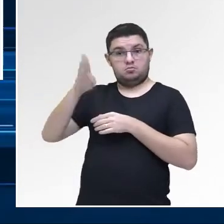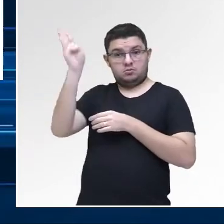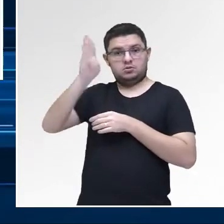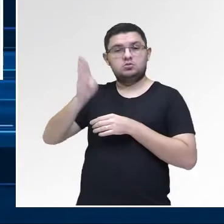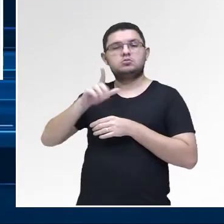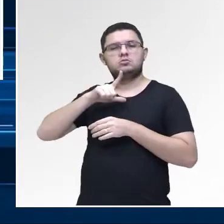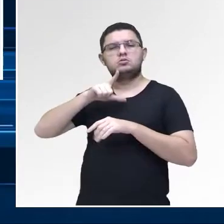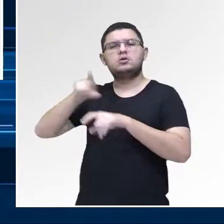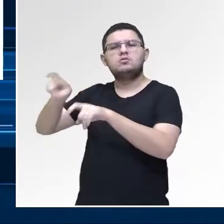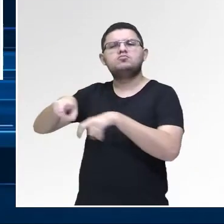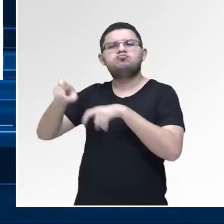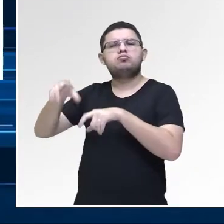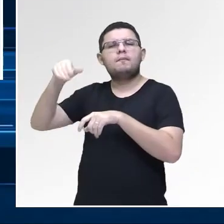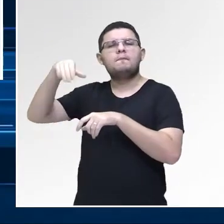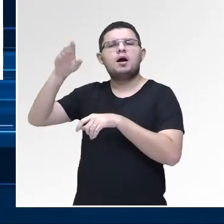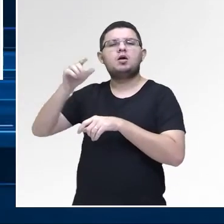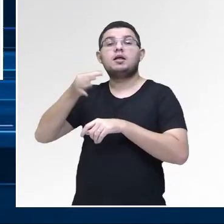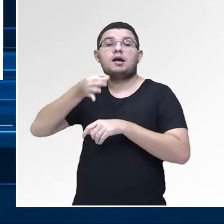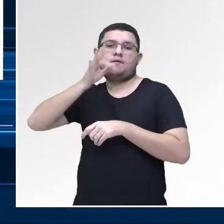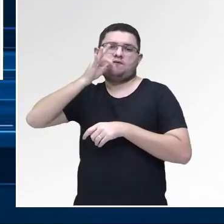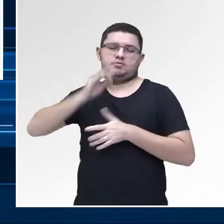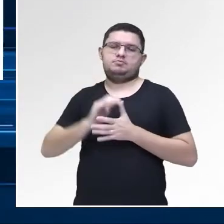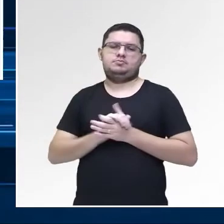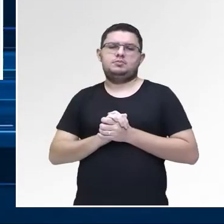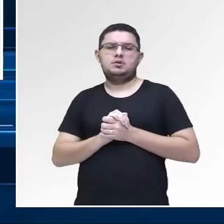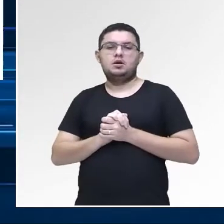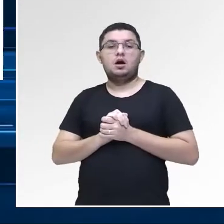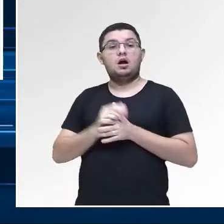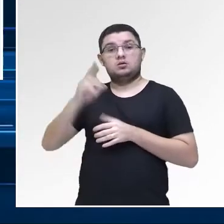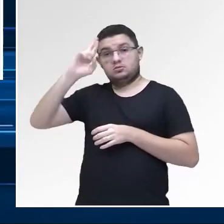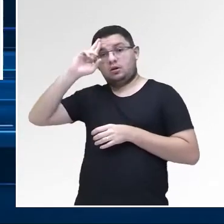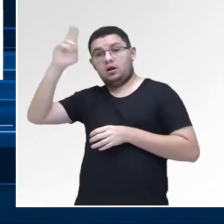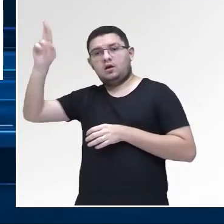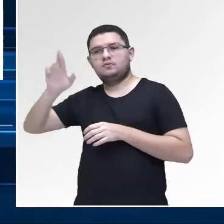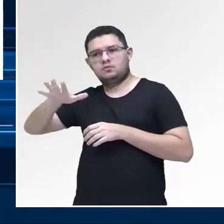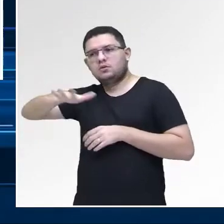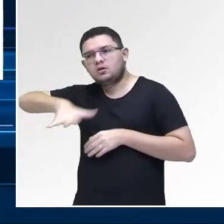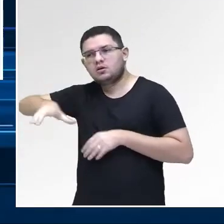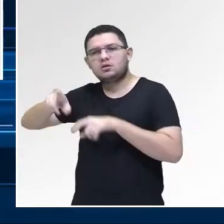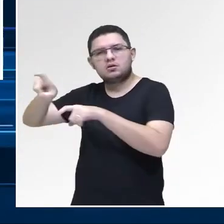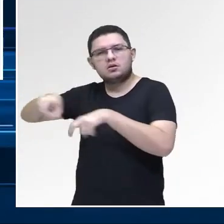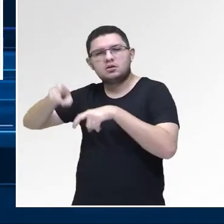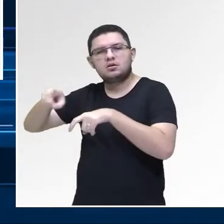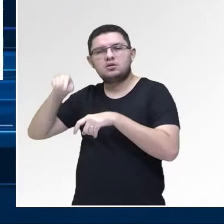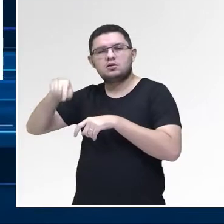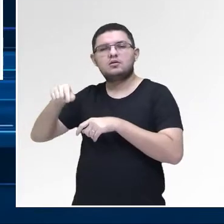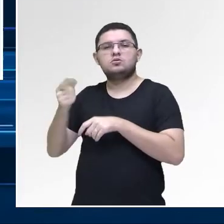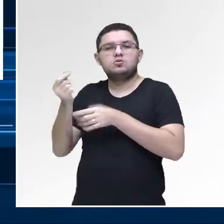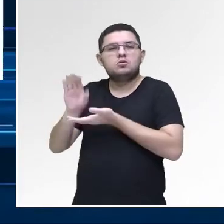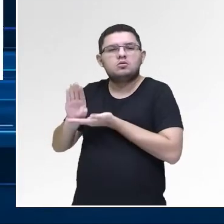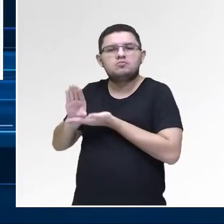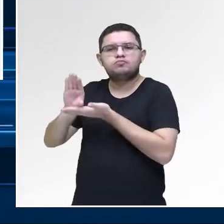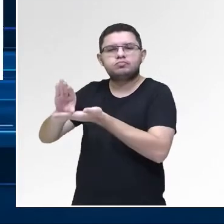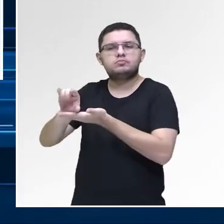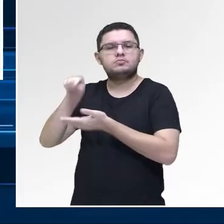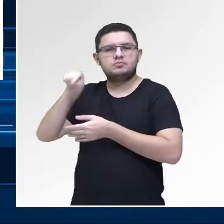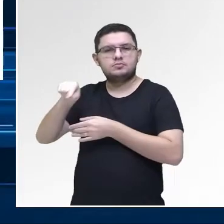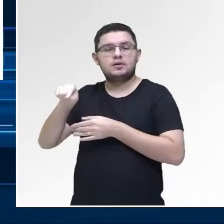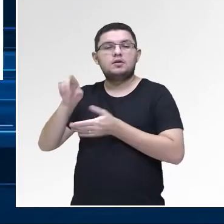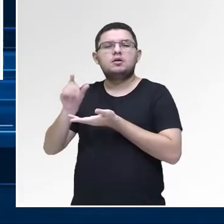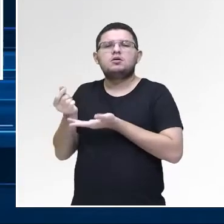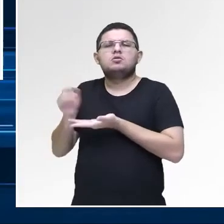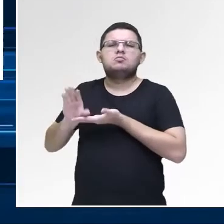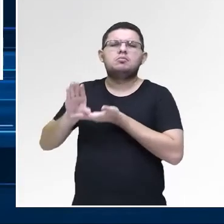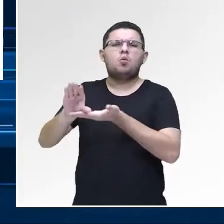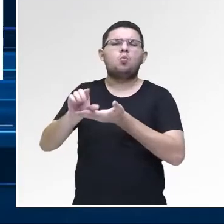onde os grandes cafeicultores começaram a fazer investimento no nosso país principalmente de ferrovias, a construção